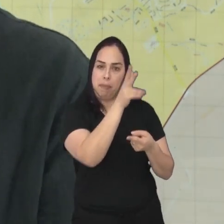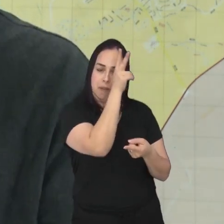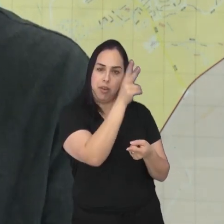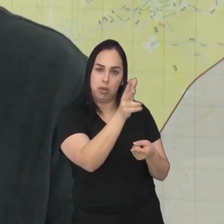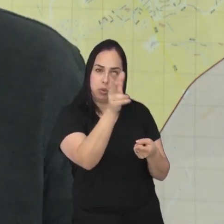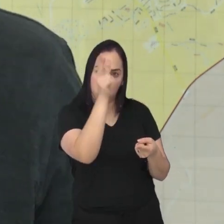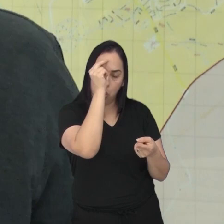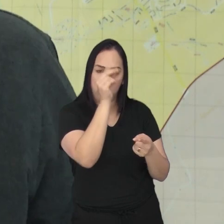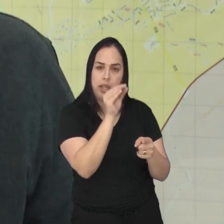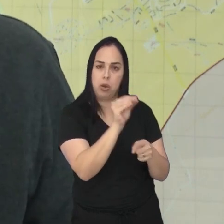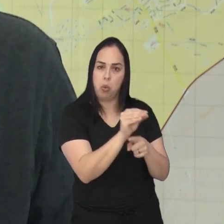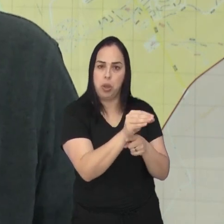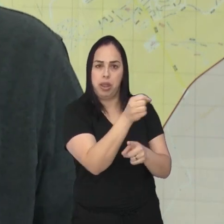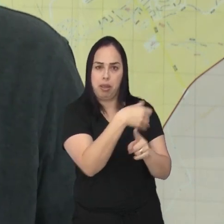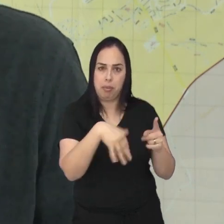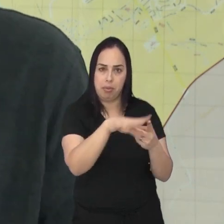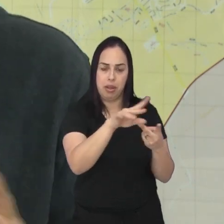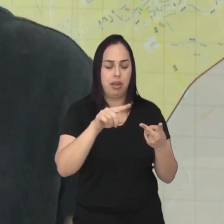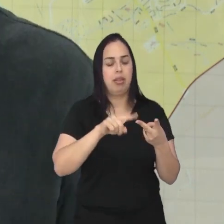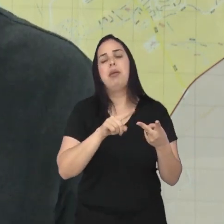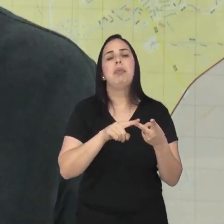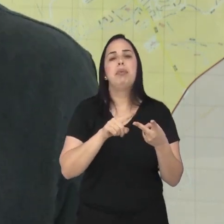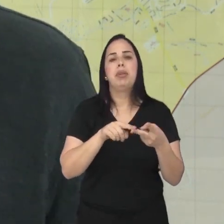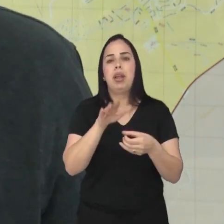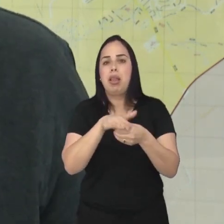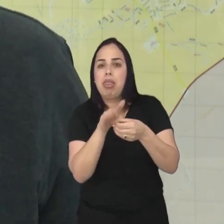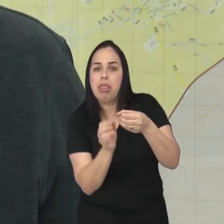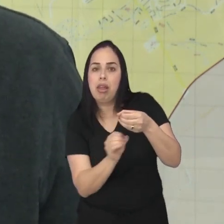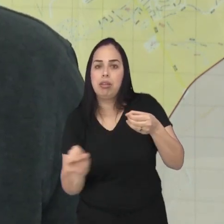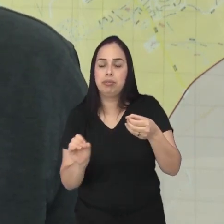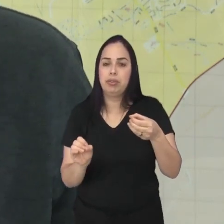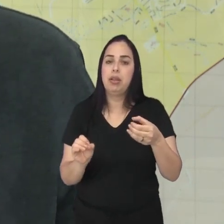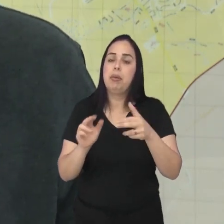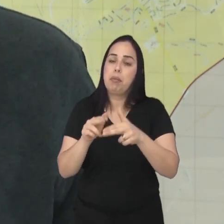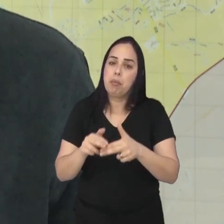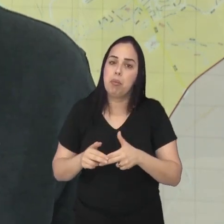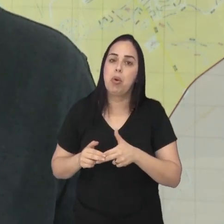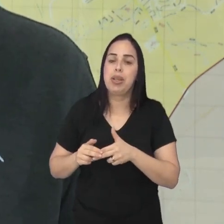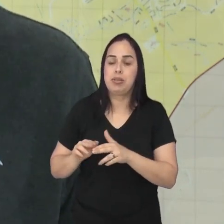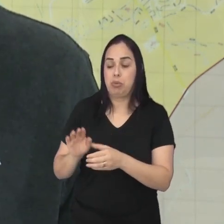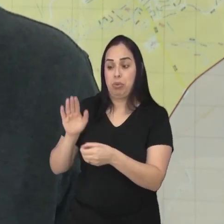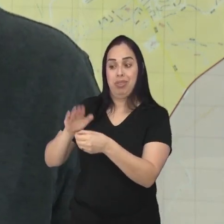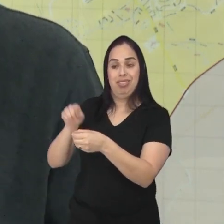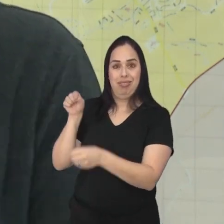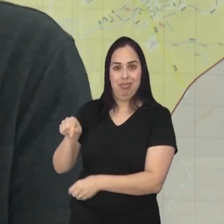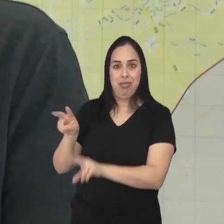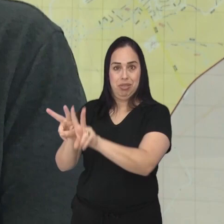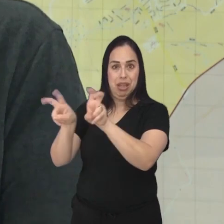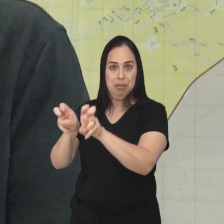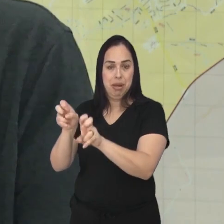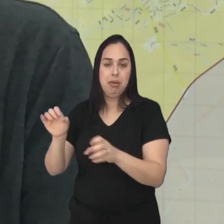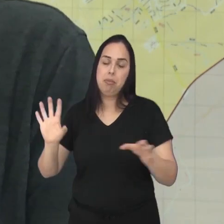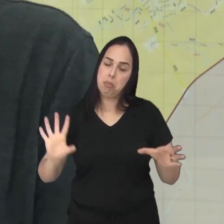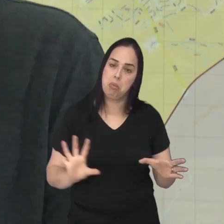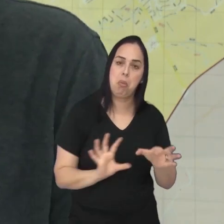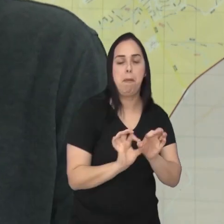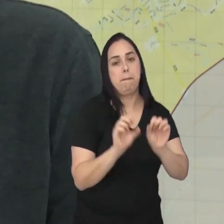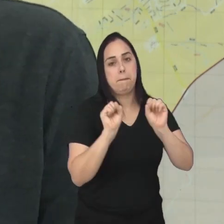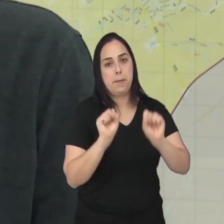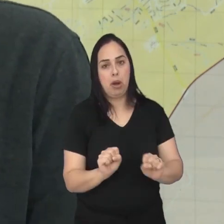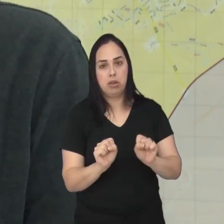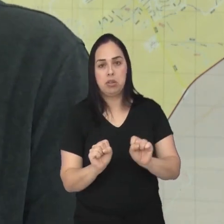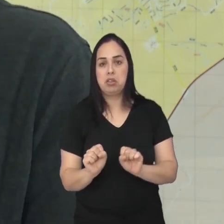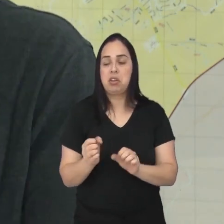Fundo Municipal de Meio Ambiente e Fundo Municipal de Serviço Ecossistêmico. Então a pauta saneamento pode ser trabalhada inclusive